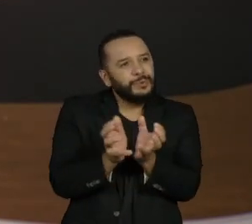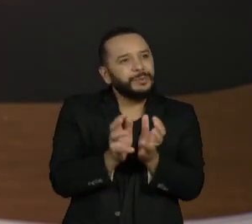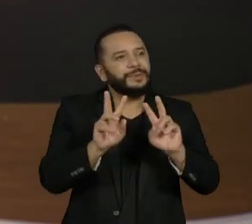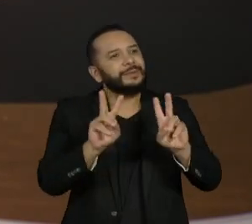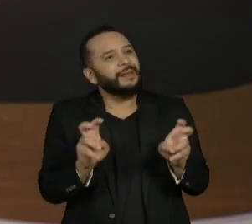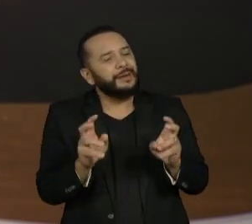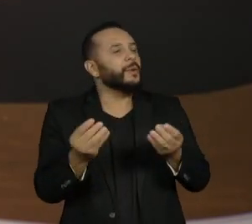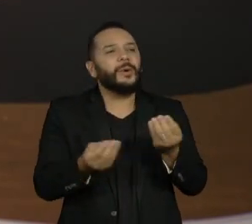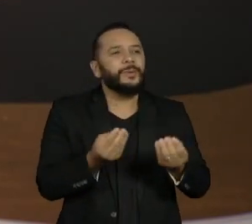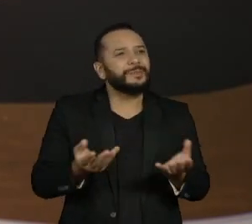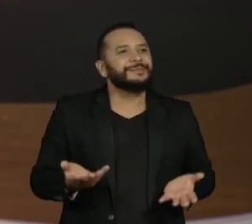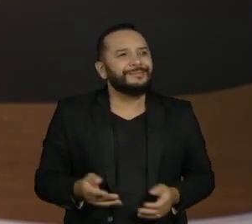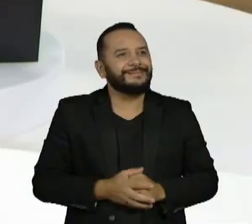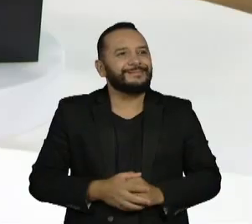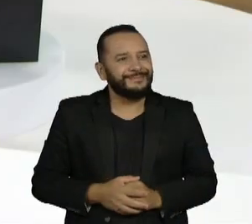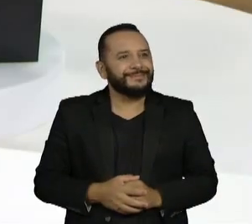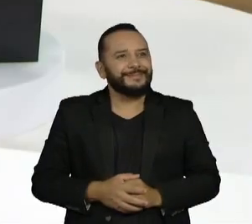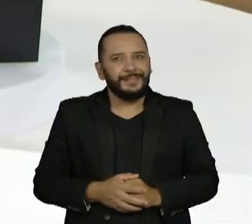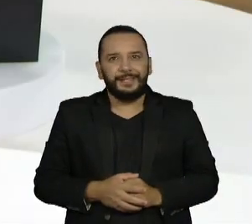temas? Qual é a sua expectativa?